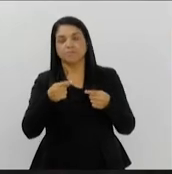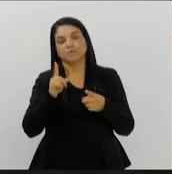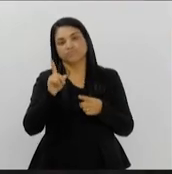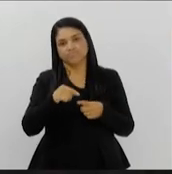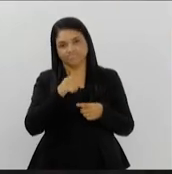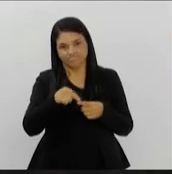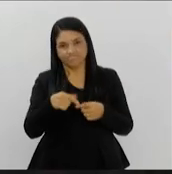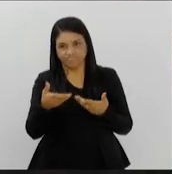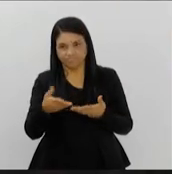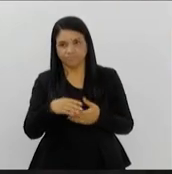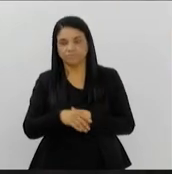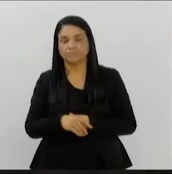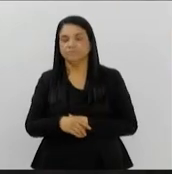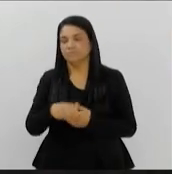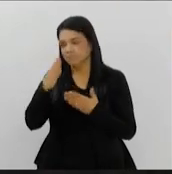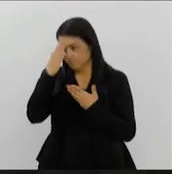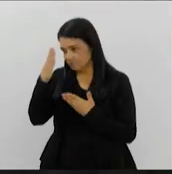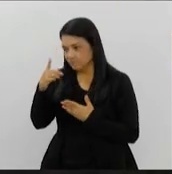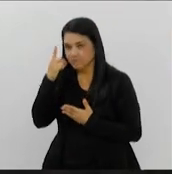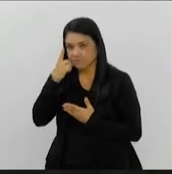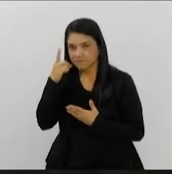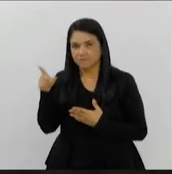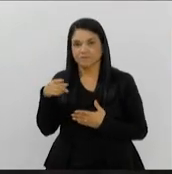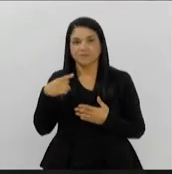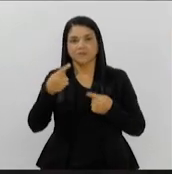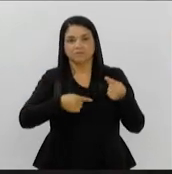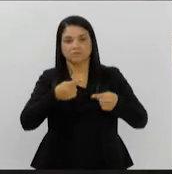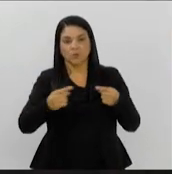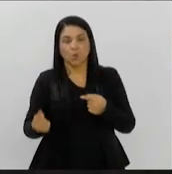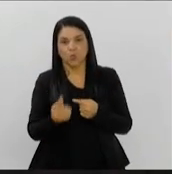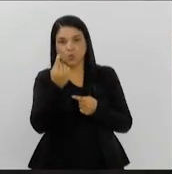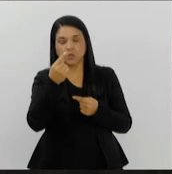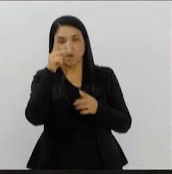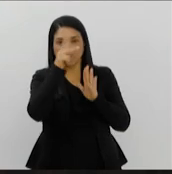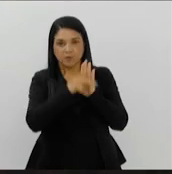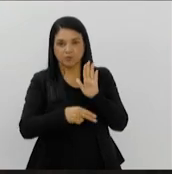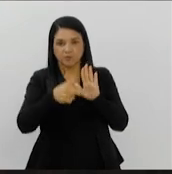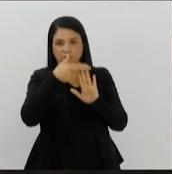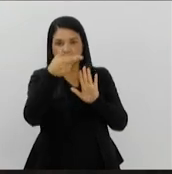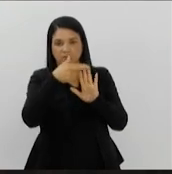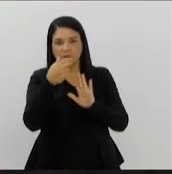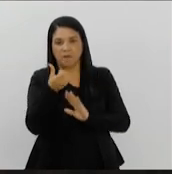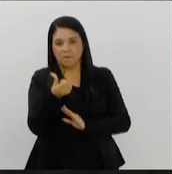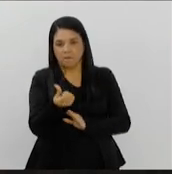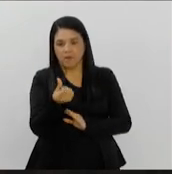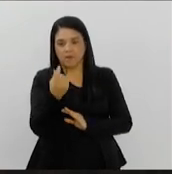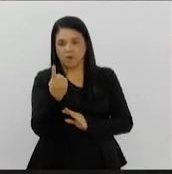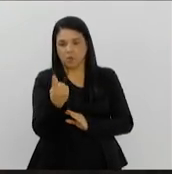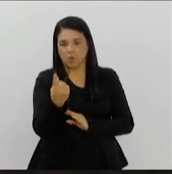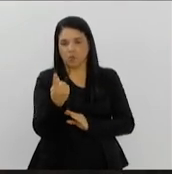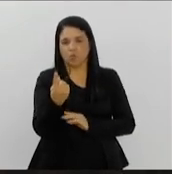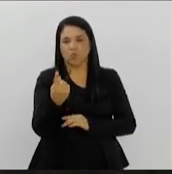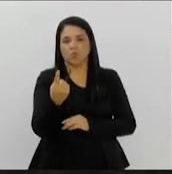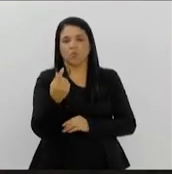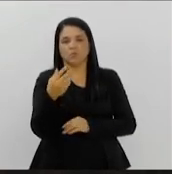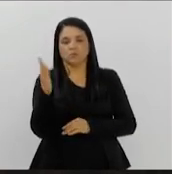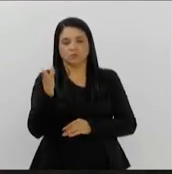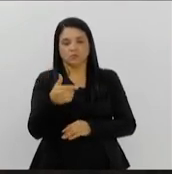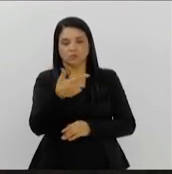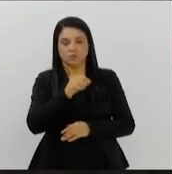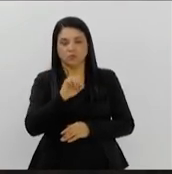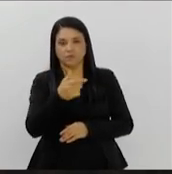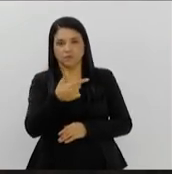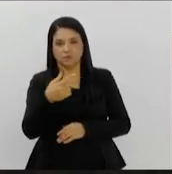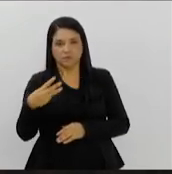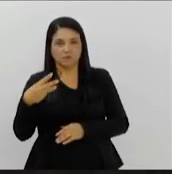Marta. Anuncio, em discussão única, projeto de resolução número 61 de 2023, de autoria da deputada Dani